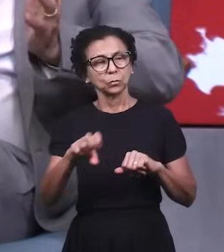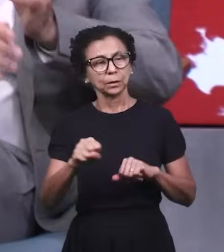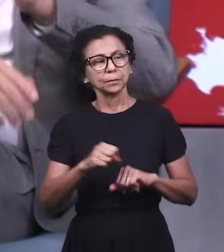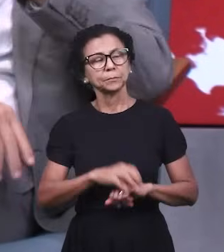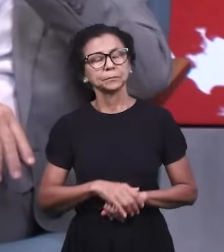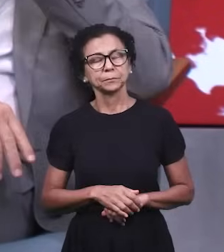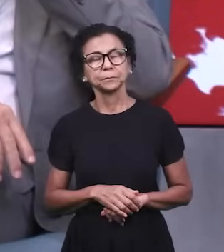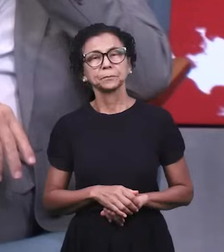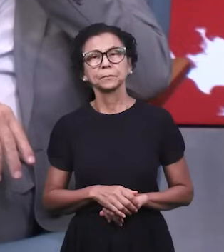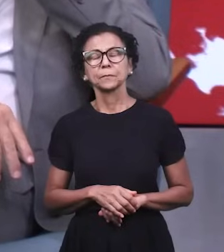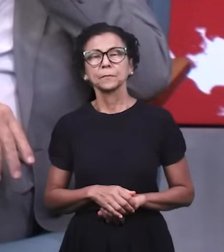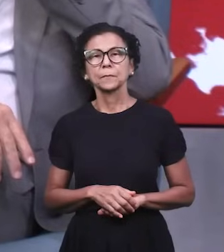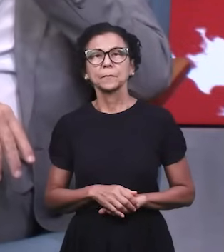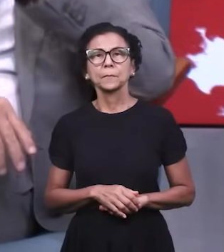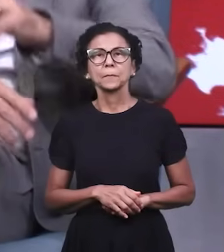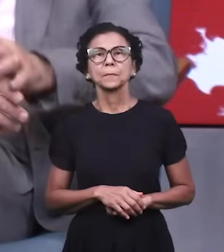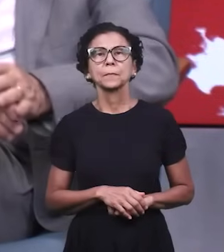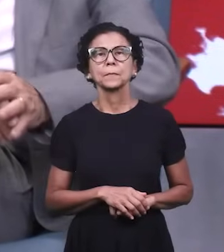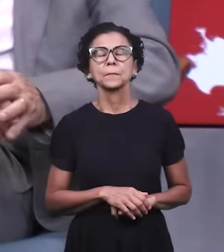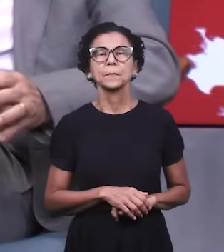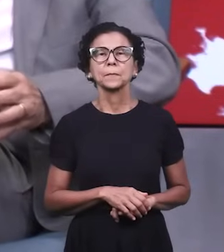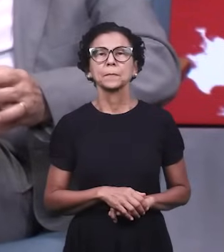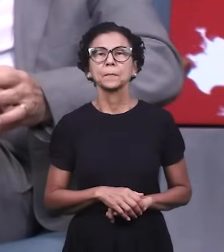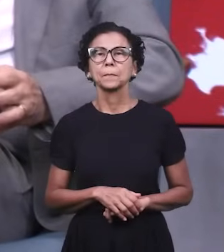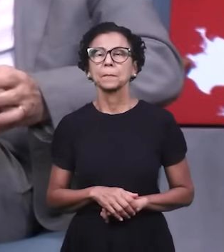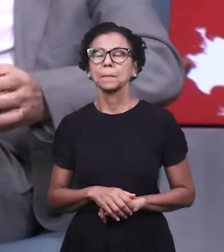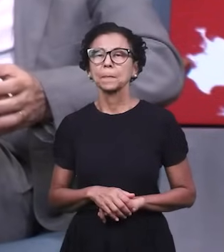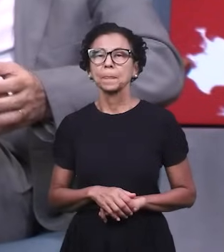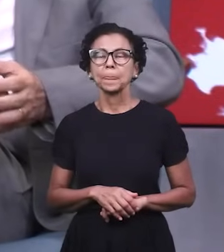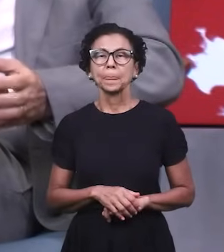Então nós vamos ver que é um fator